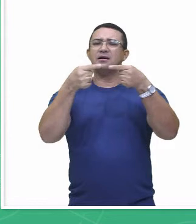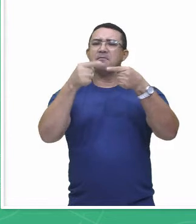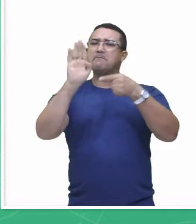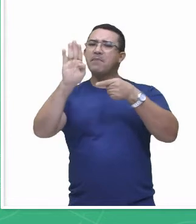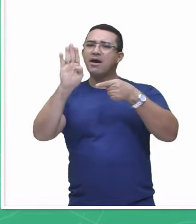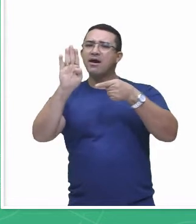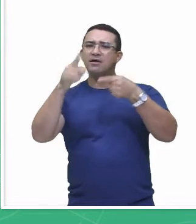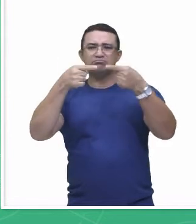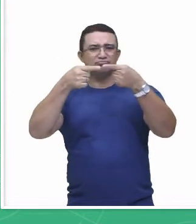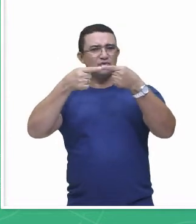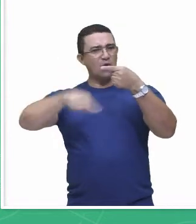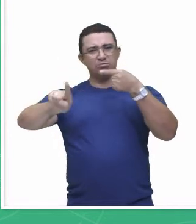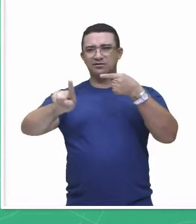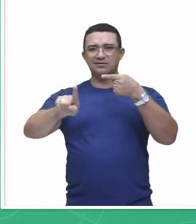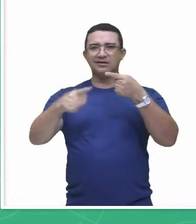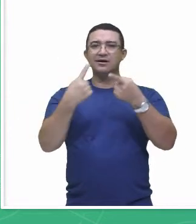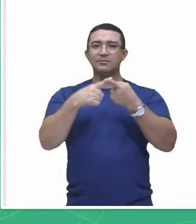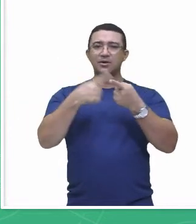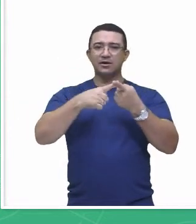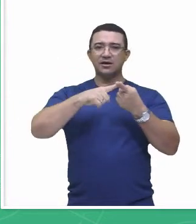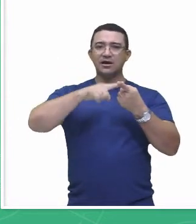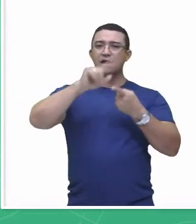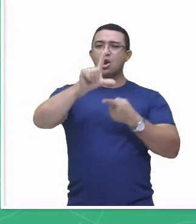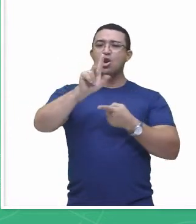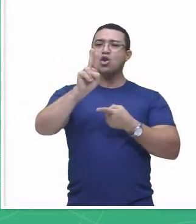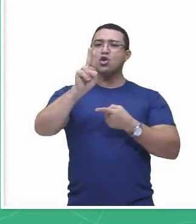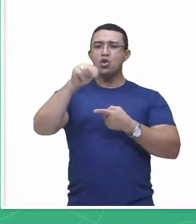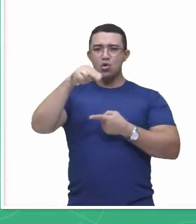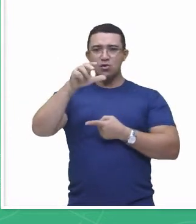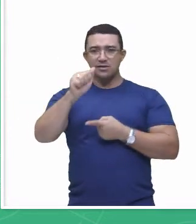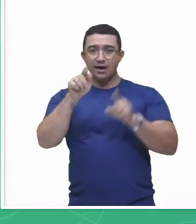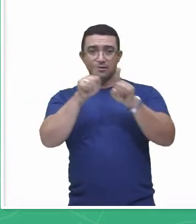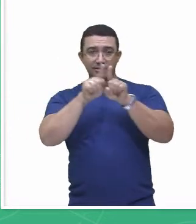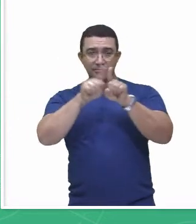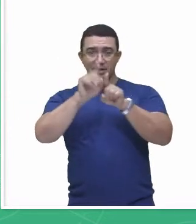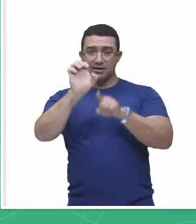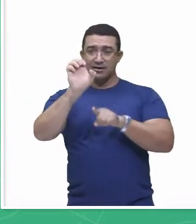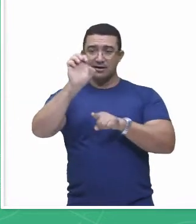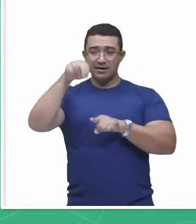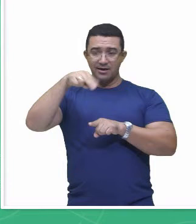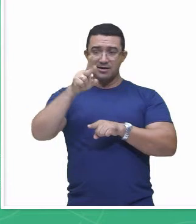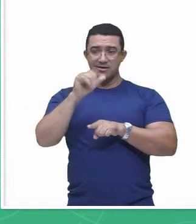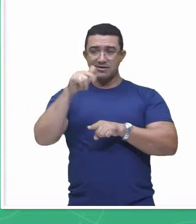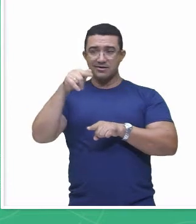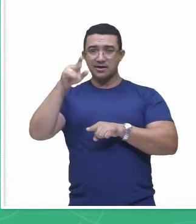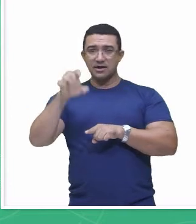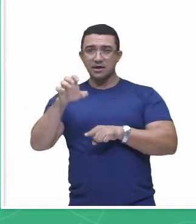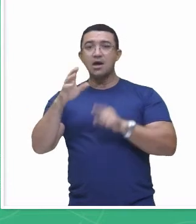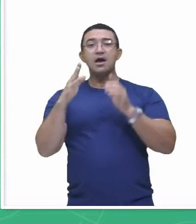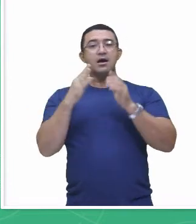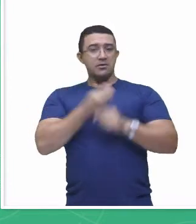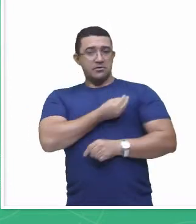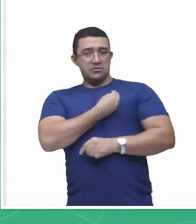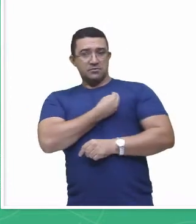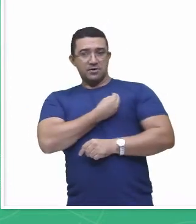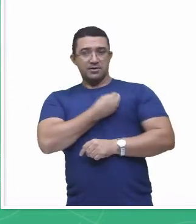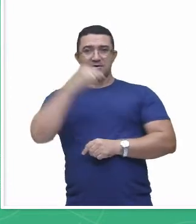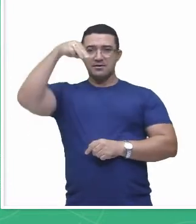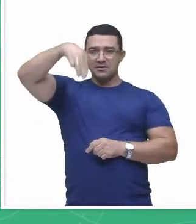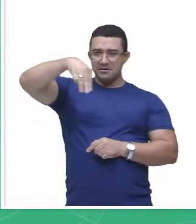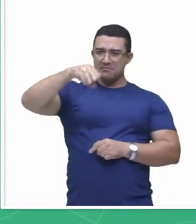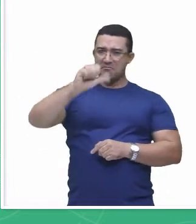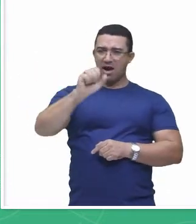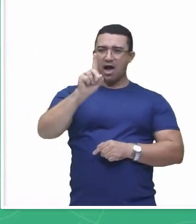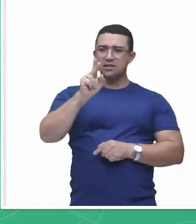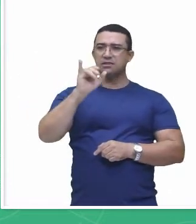e Henrique viven em Madrid. Eu estou afirmando que a Luna e o Henrique moram em Madrid. Não poderia ser a